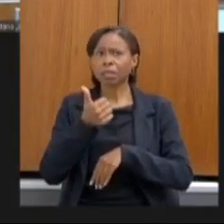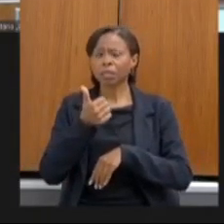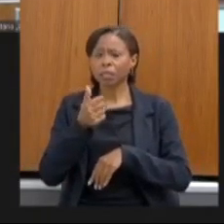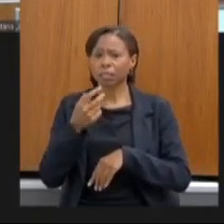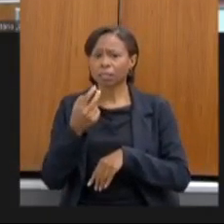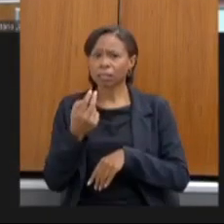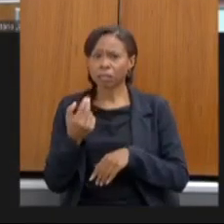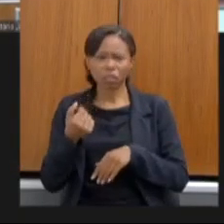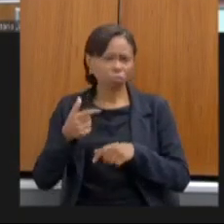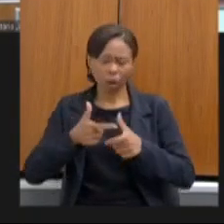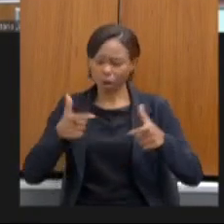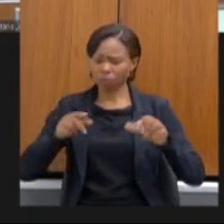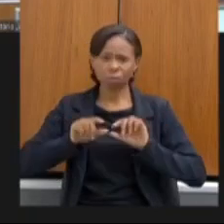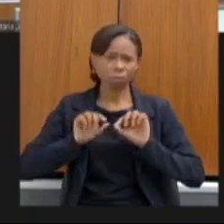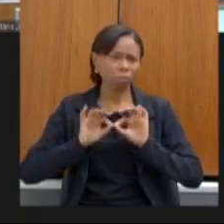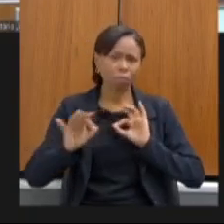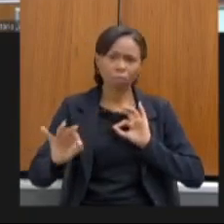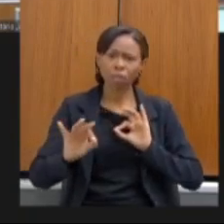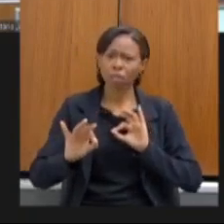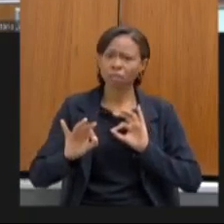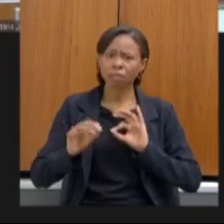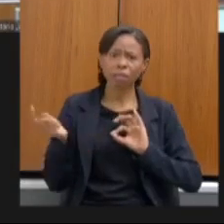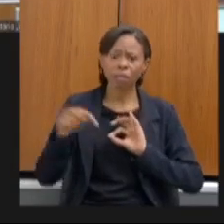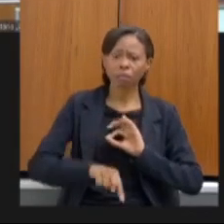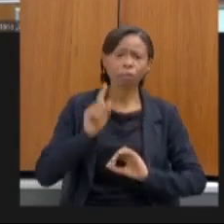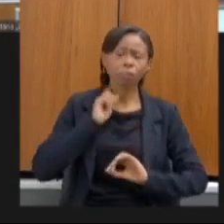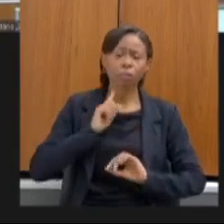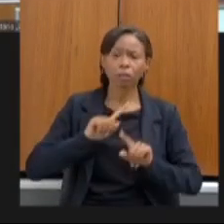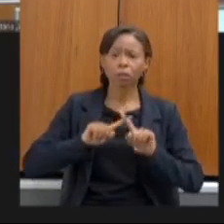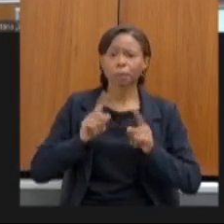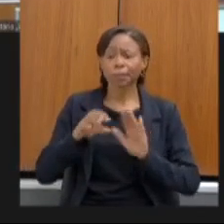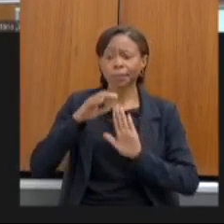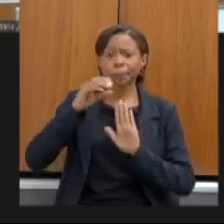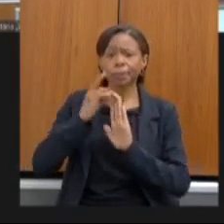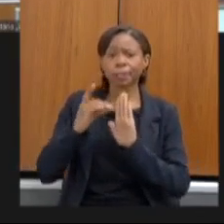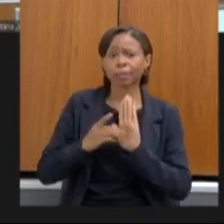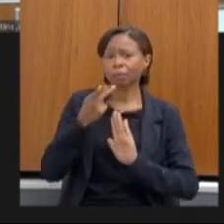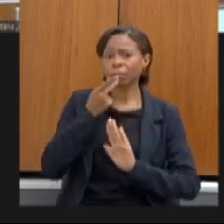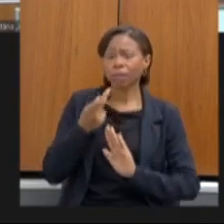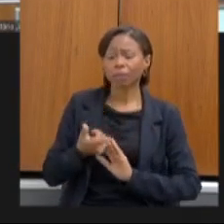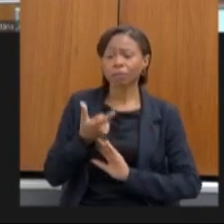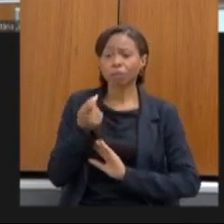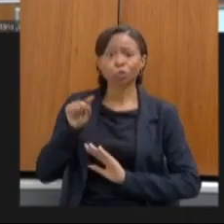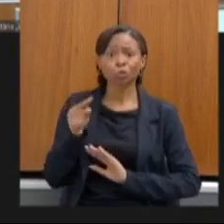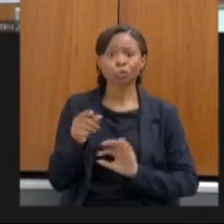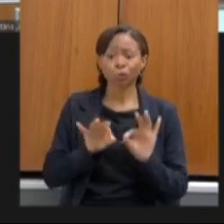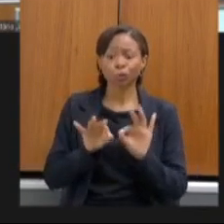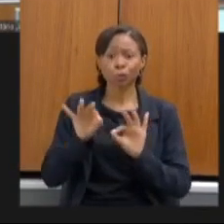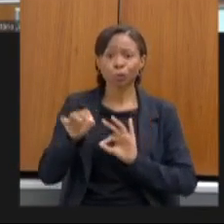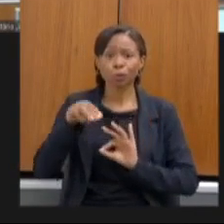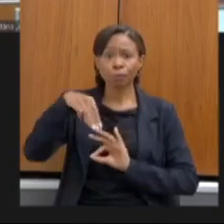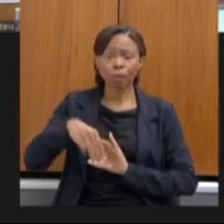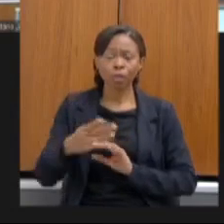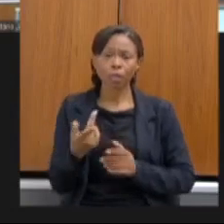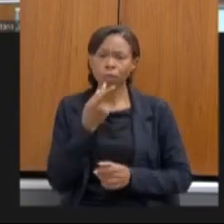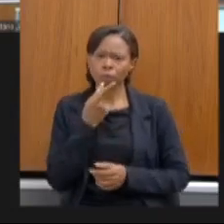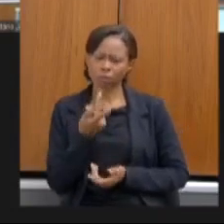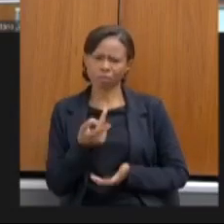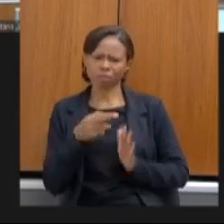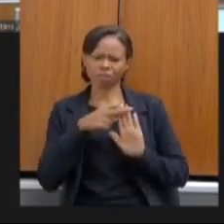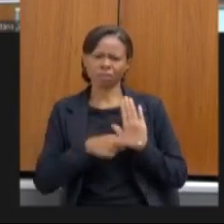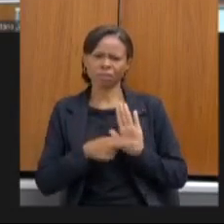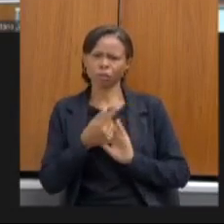que o decreto falava em 20 mil metros mas tinha o cartório que falava não mas não foi revogado é 2.500